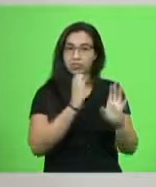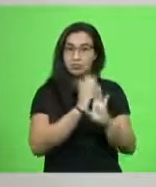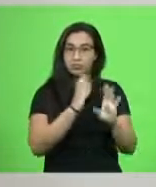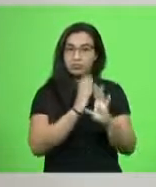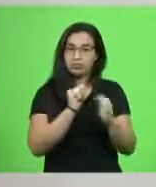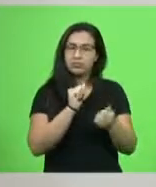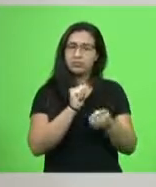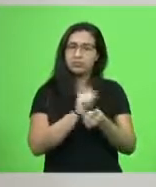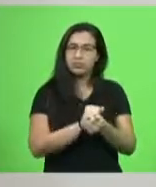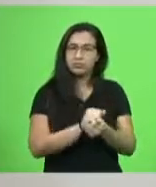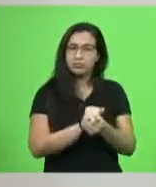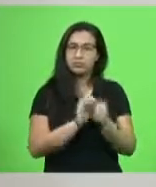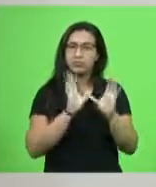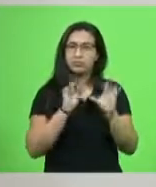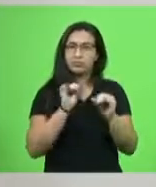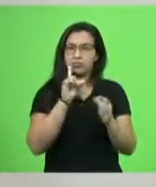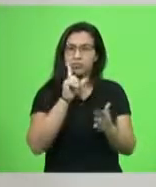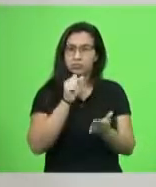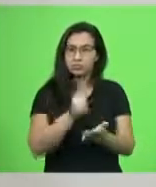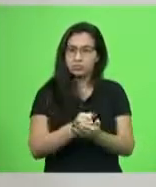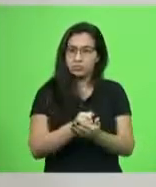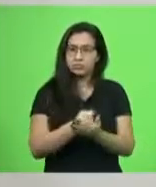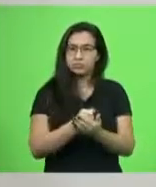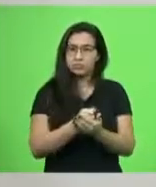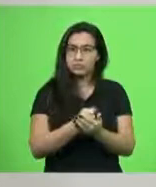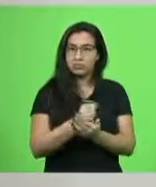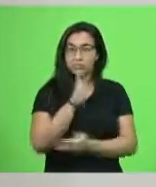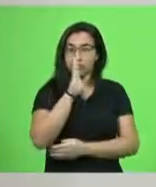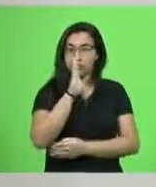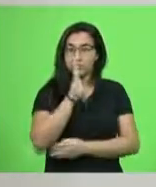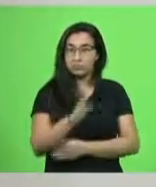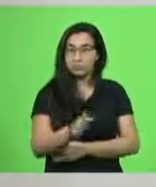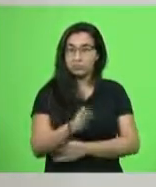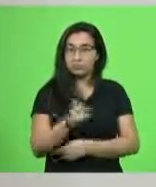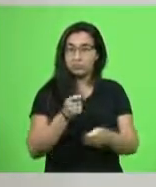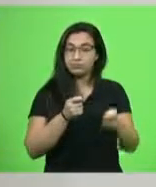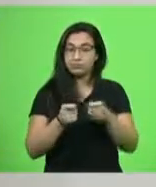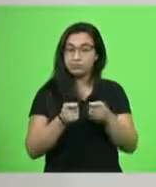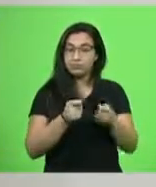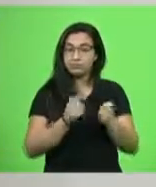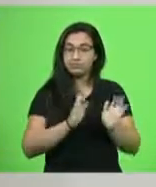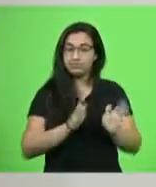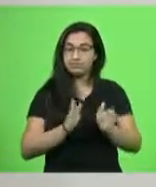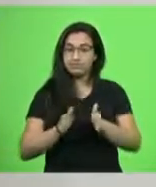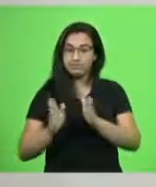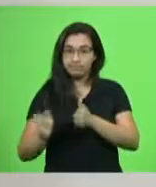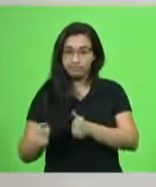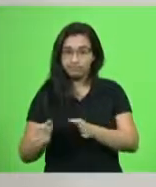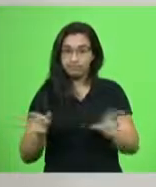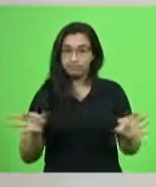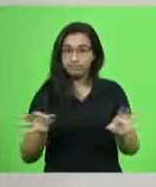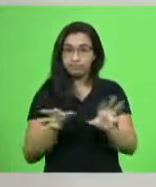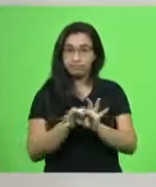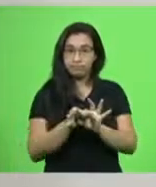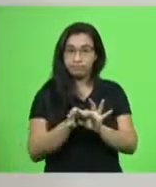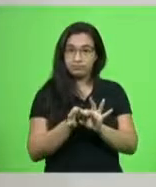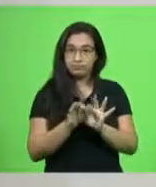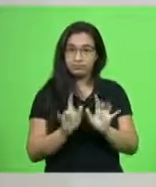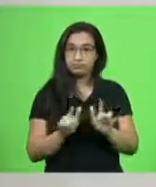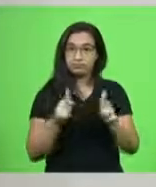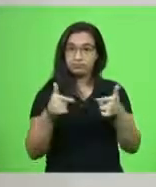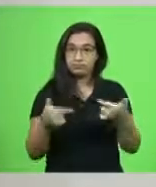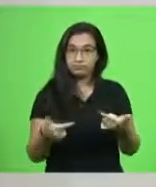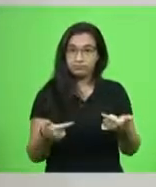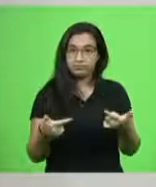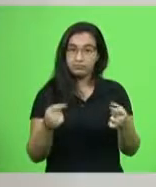todas essas medidas no sentido de ter o controle, né, e unificar as ações enquanto Estado. Porque, já